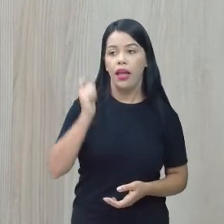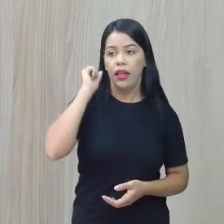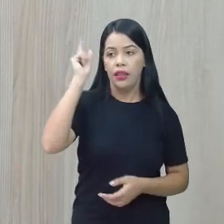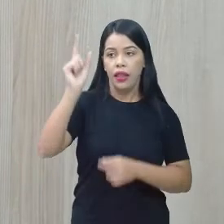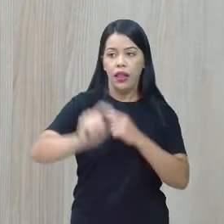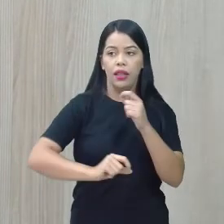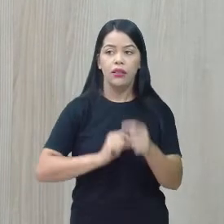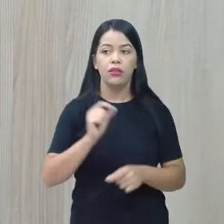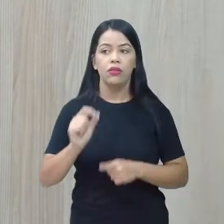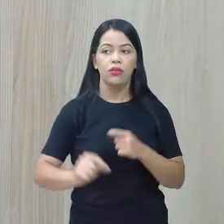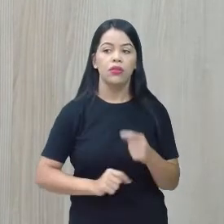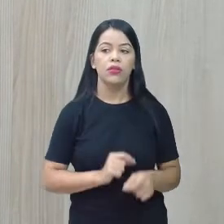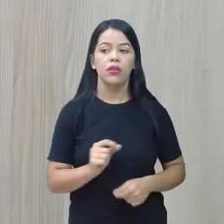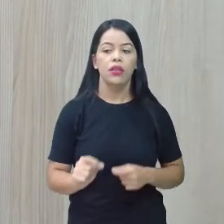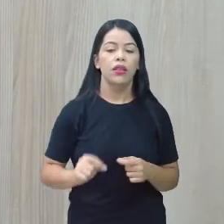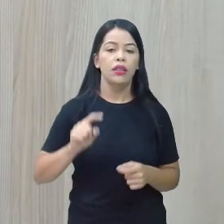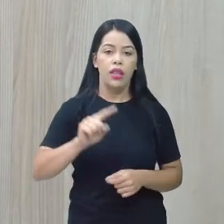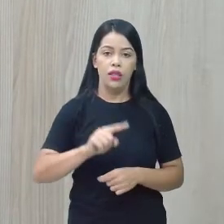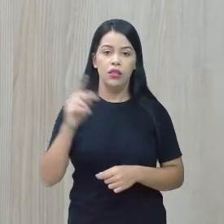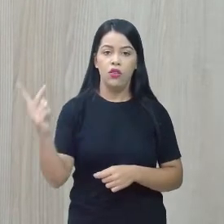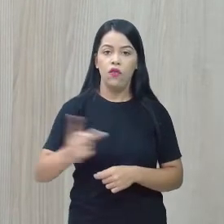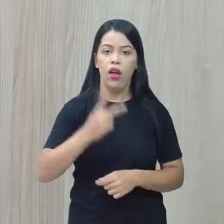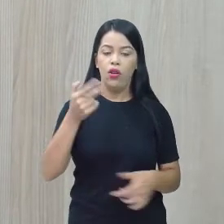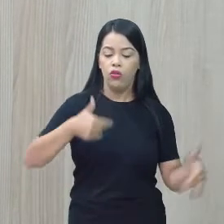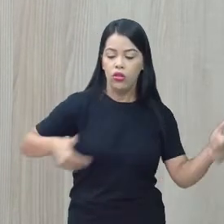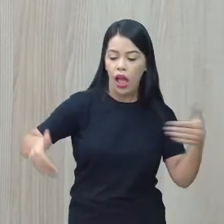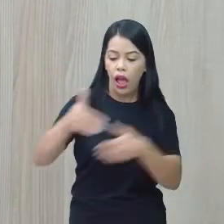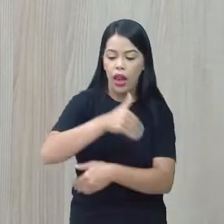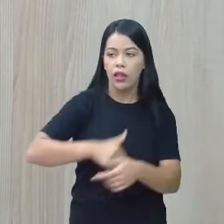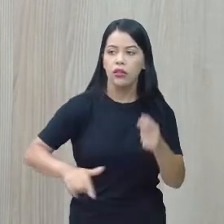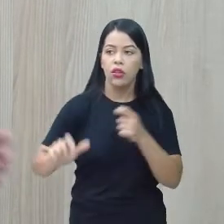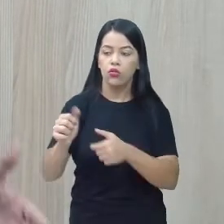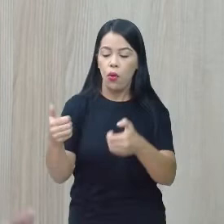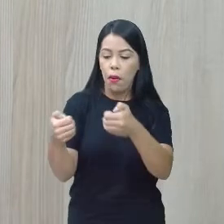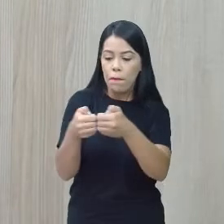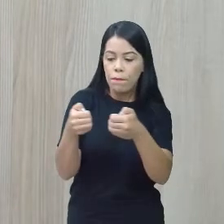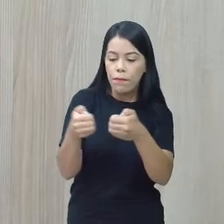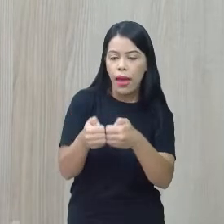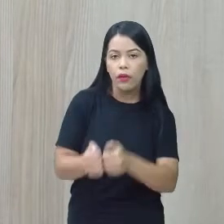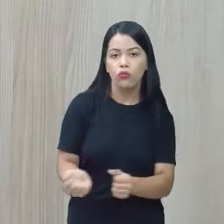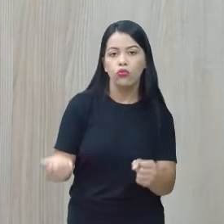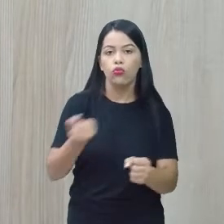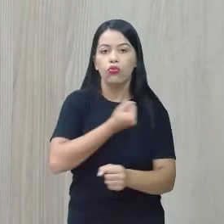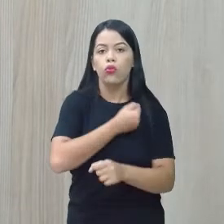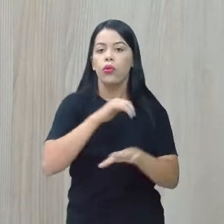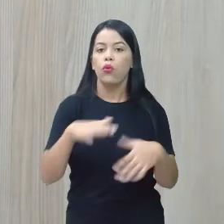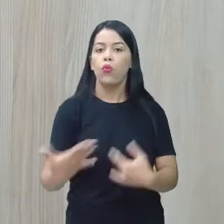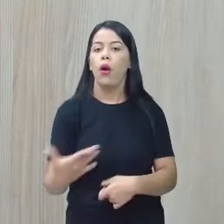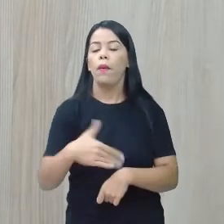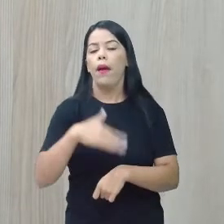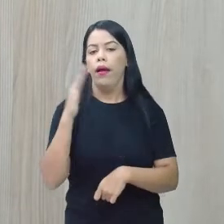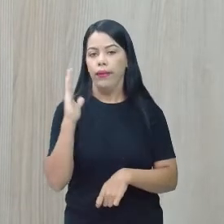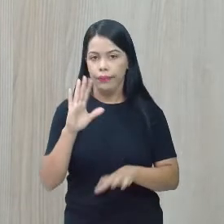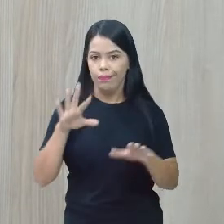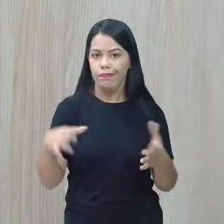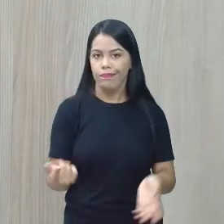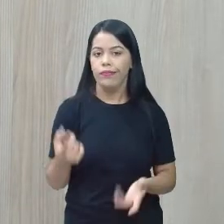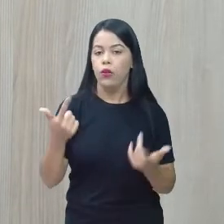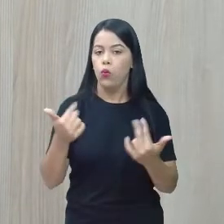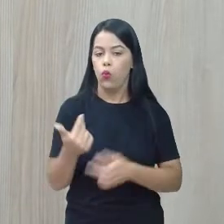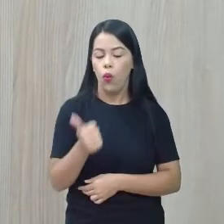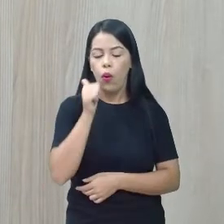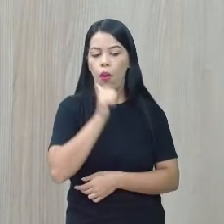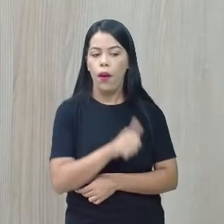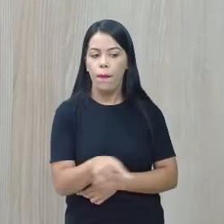dessas questões e desses valores relacionados à aproximação, tá bom? Como ela colocou lá no outro